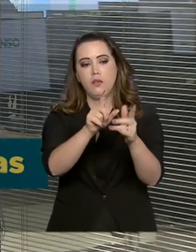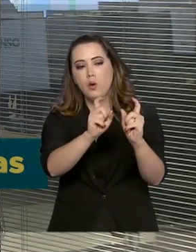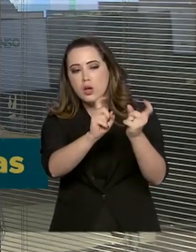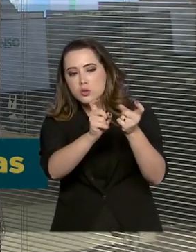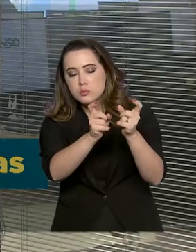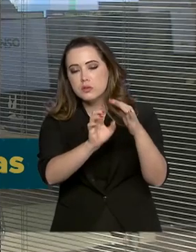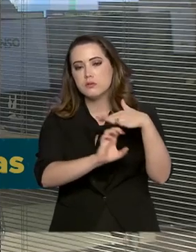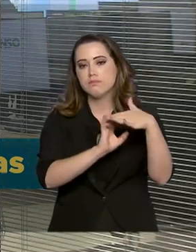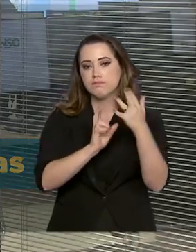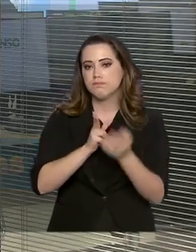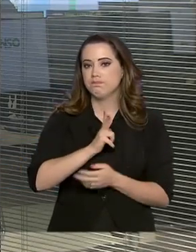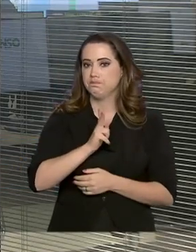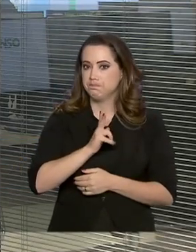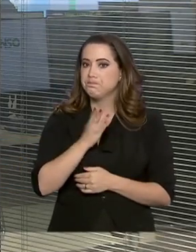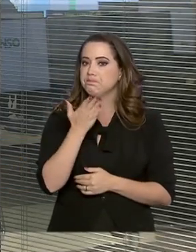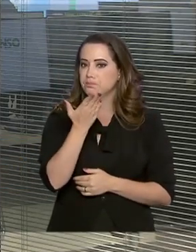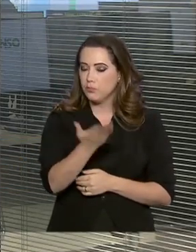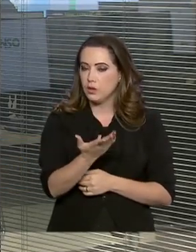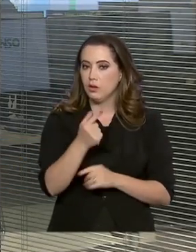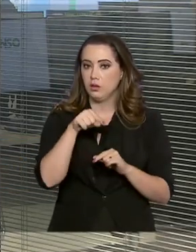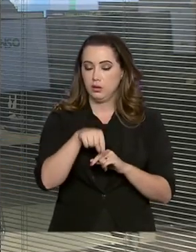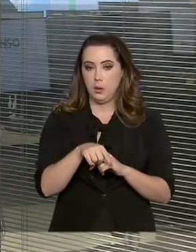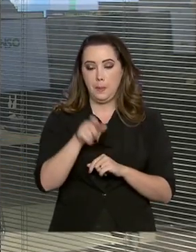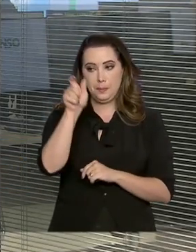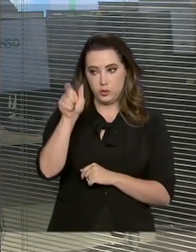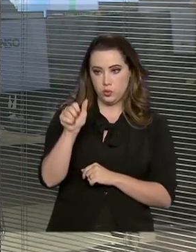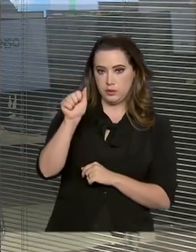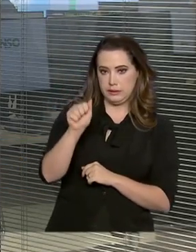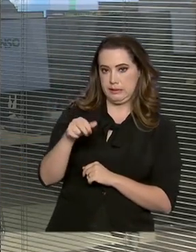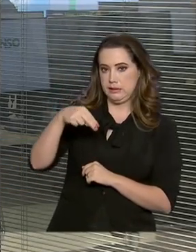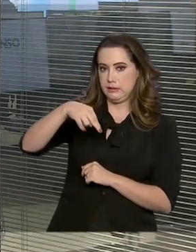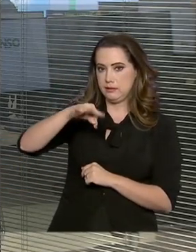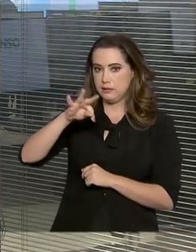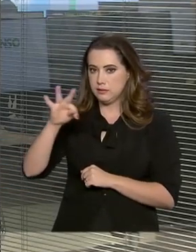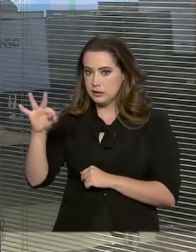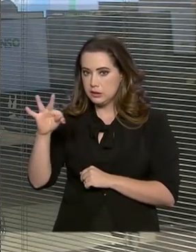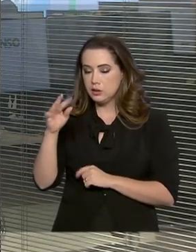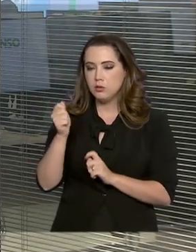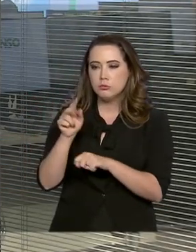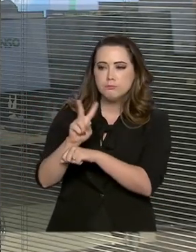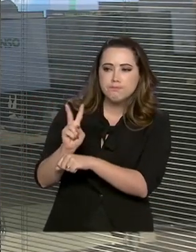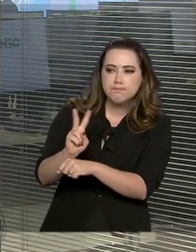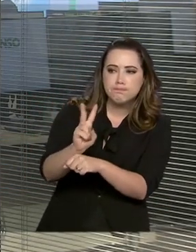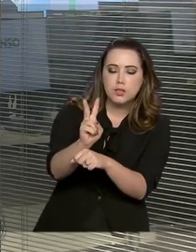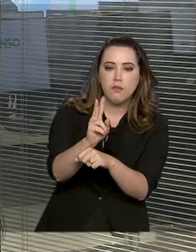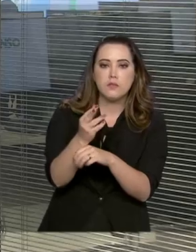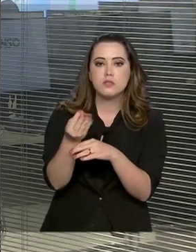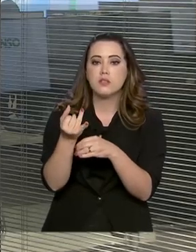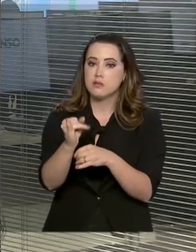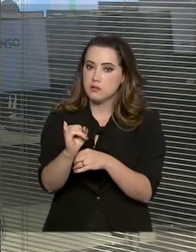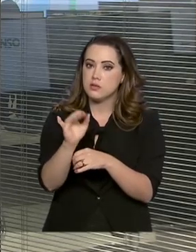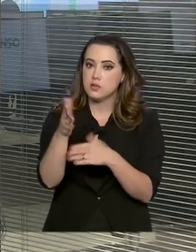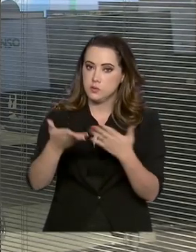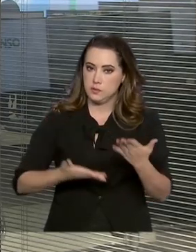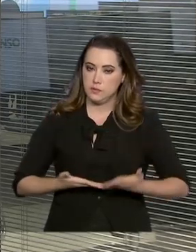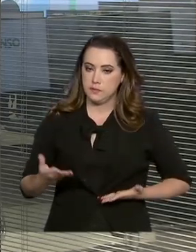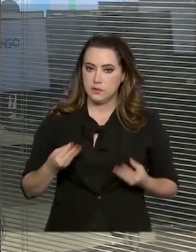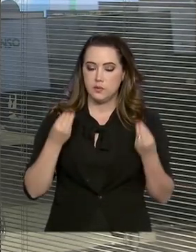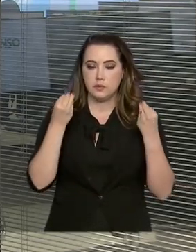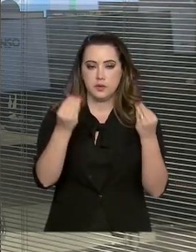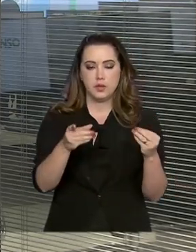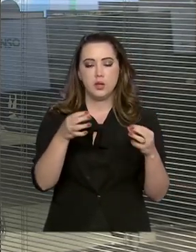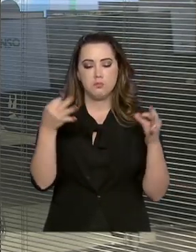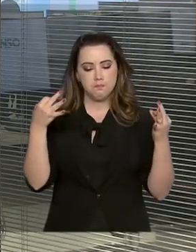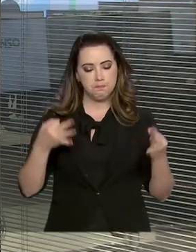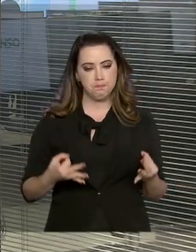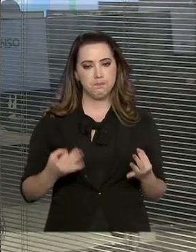iniciativa privada. Daqui, servidores da NTT vão poder monitorar o serviço oferecido por essas empresas. A ideia